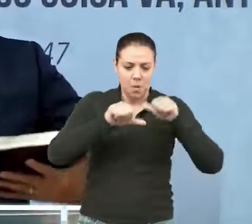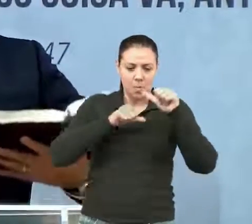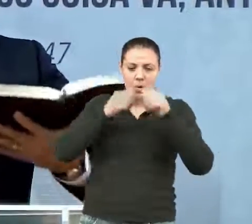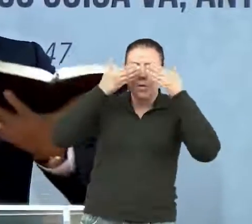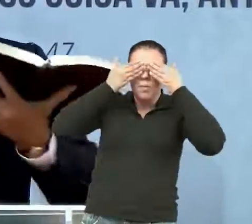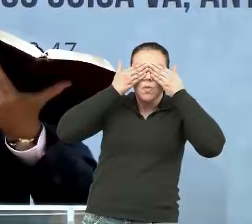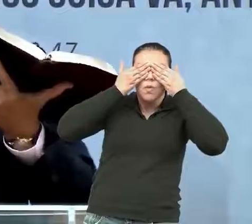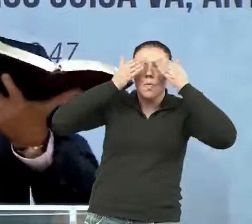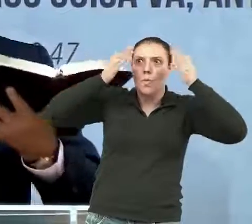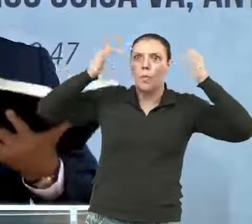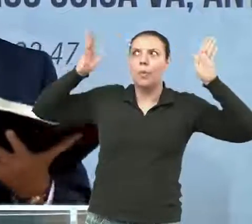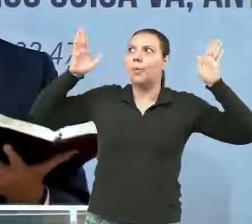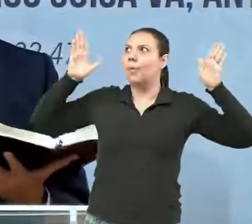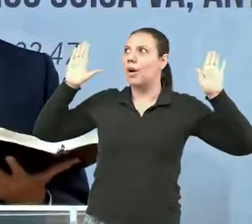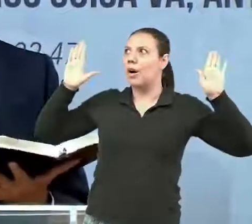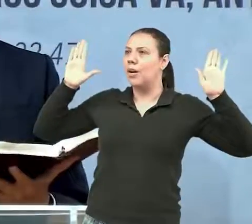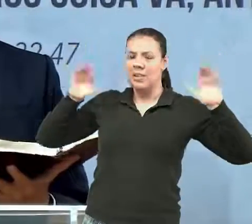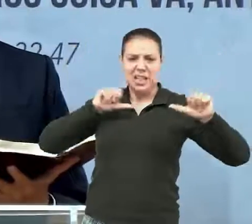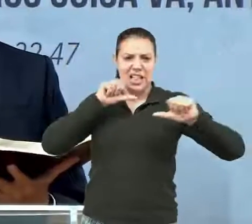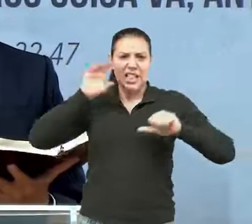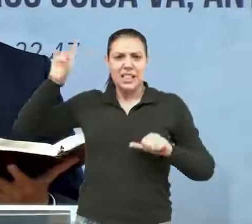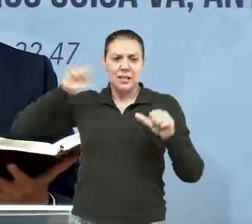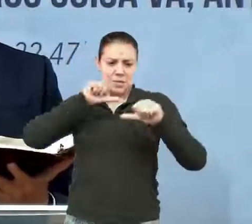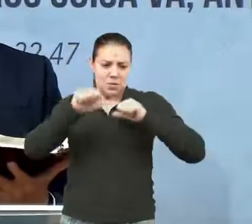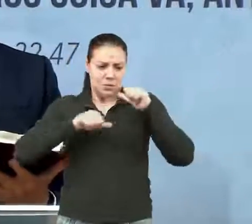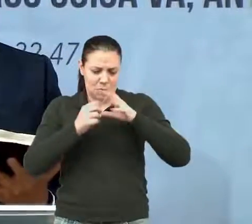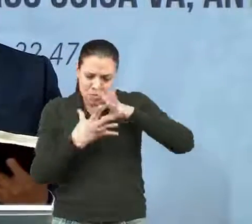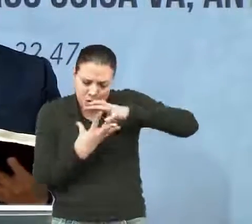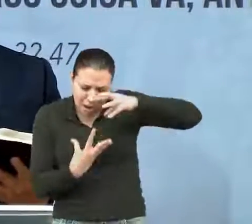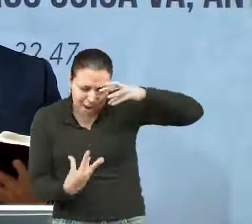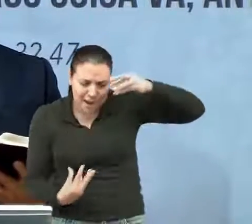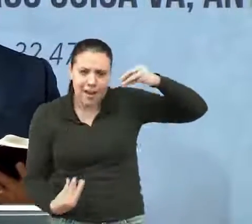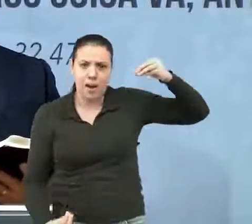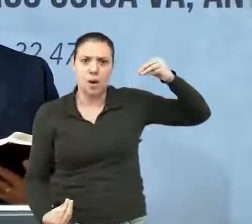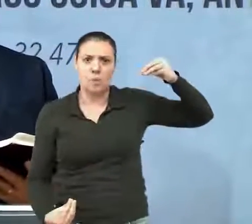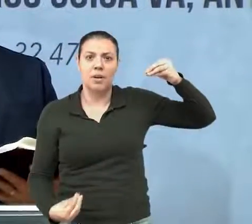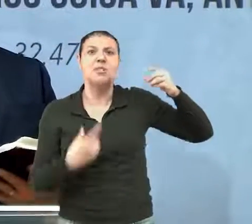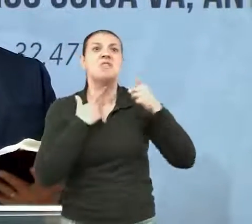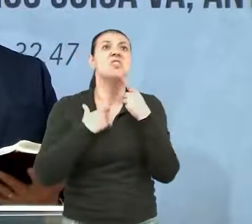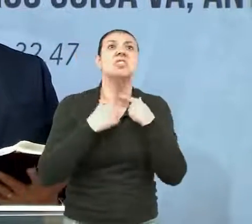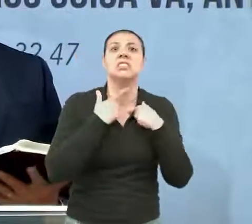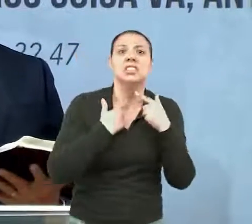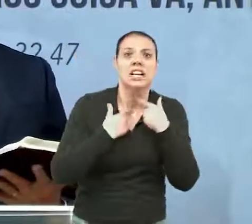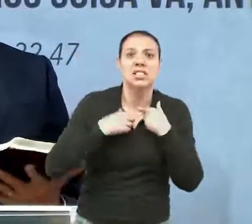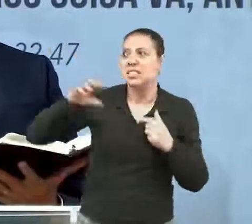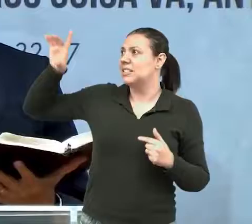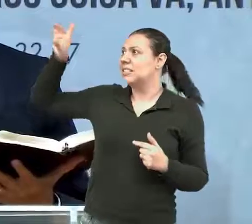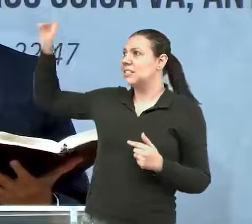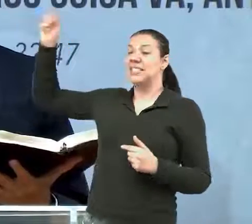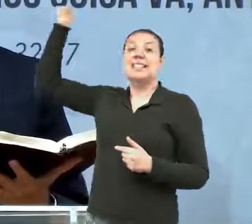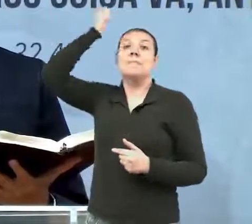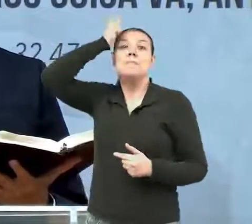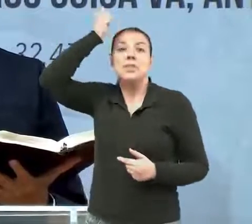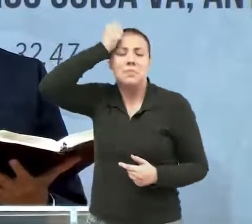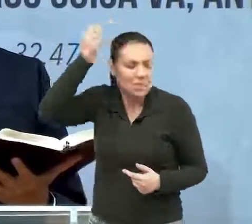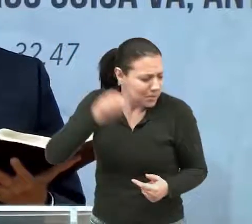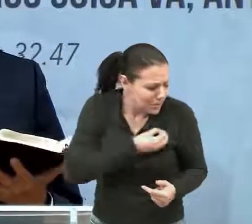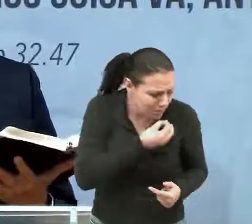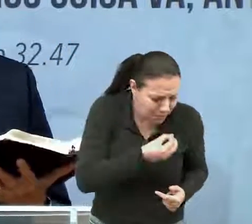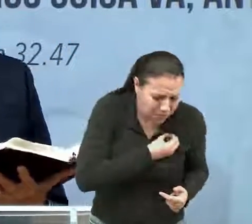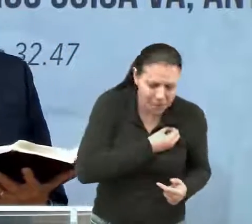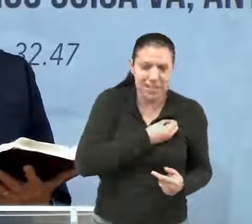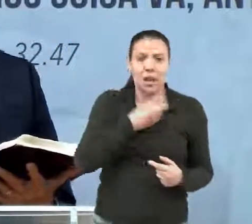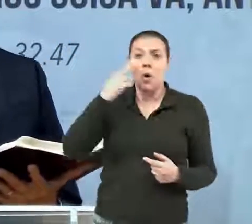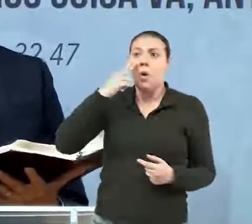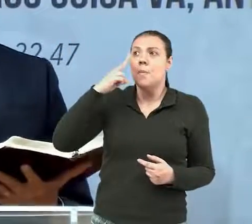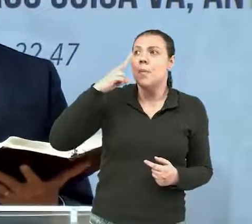Deus mudou as disposições íntimas da sua alma. Por sua bondade, Deus lhe deu arrependimento para a vida.